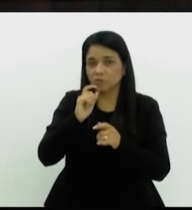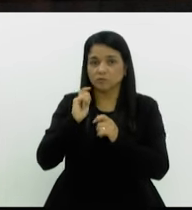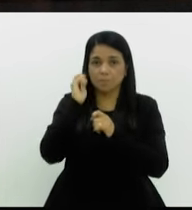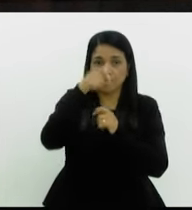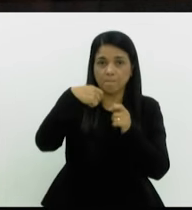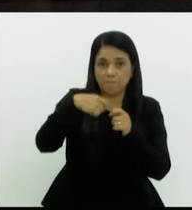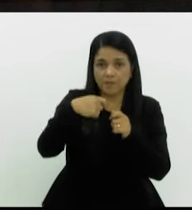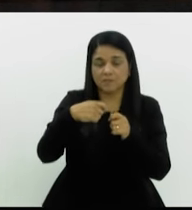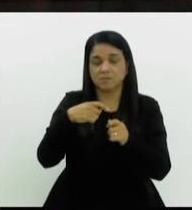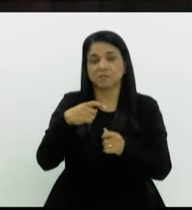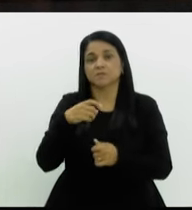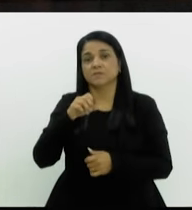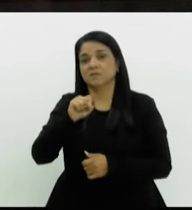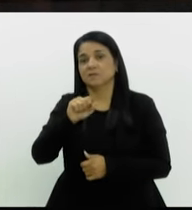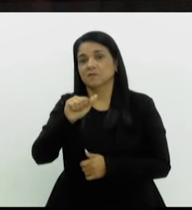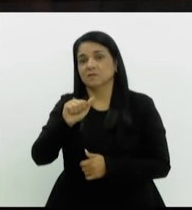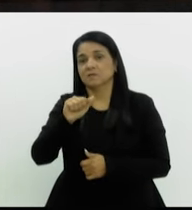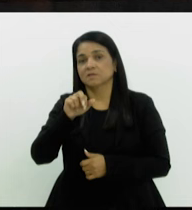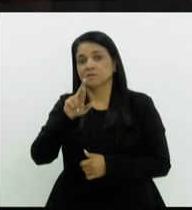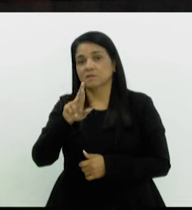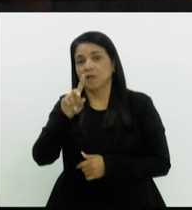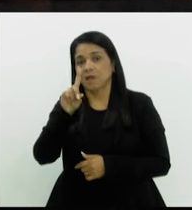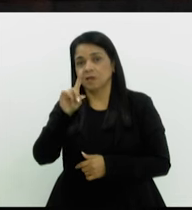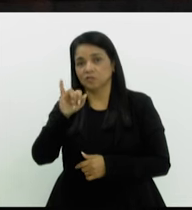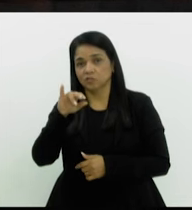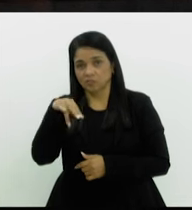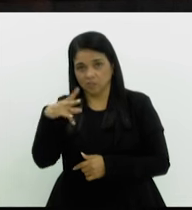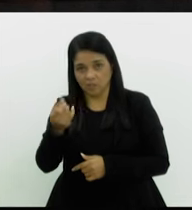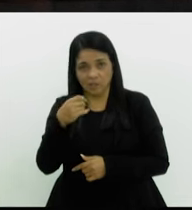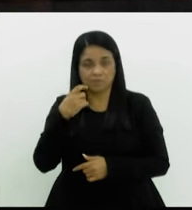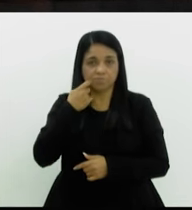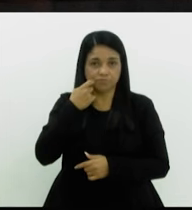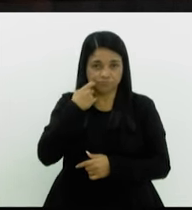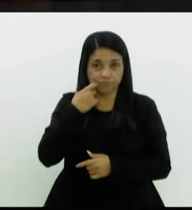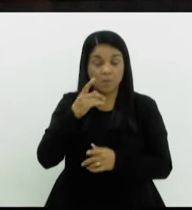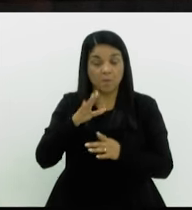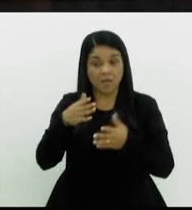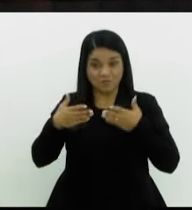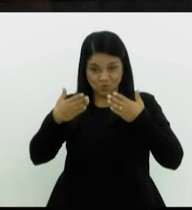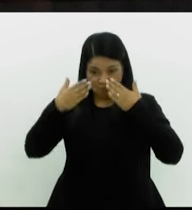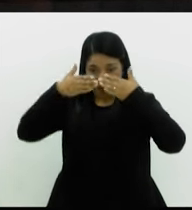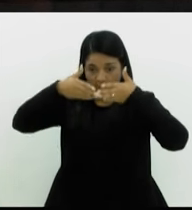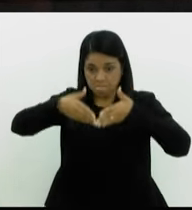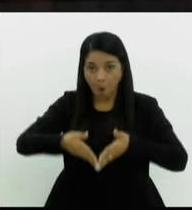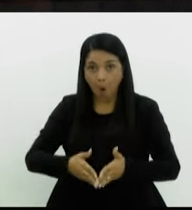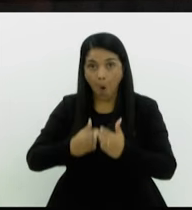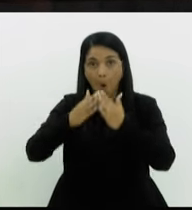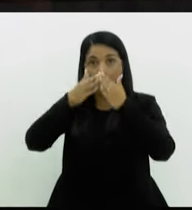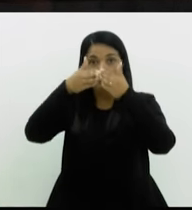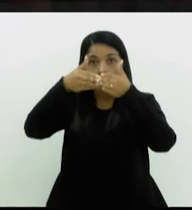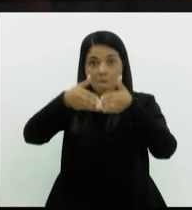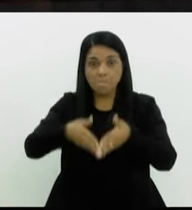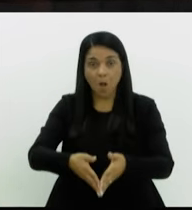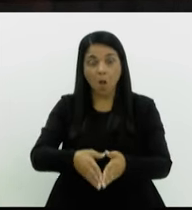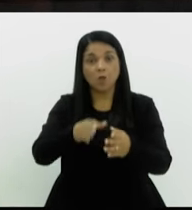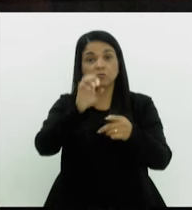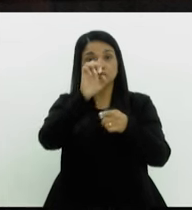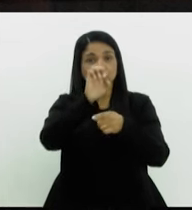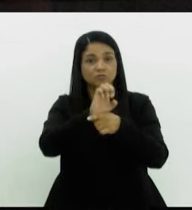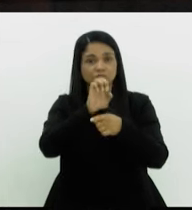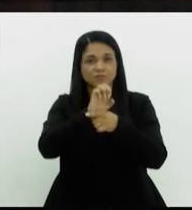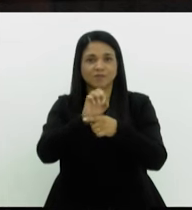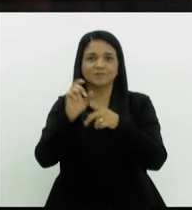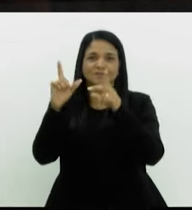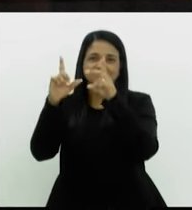em especial, mas os grandes barcos pesqueiros vêm do estado de Santa